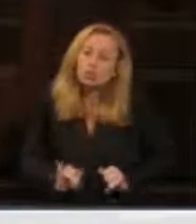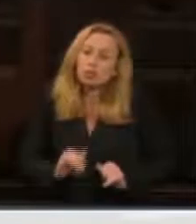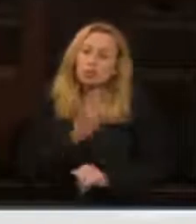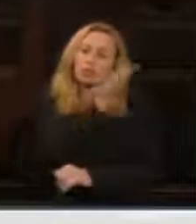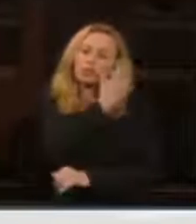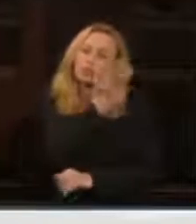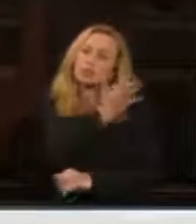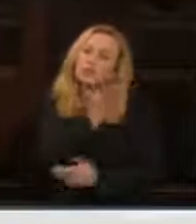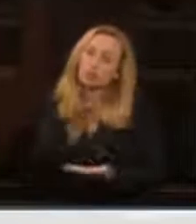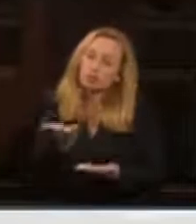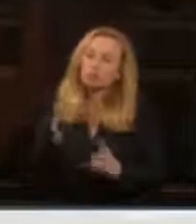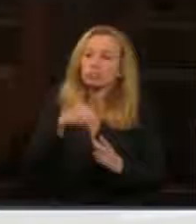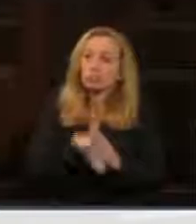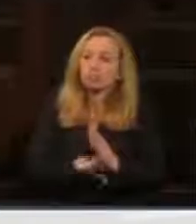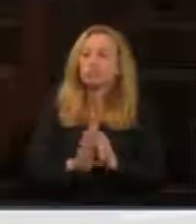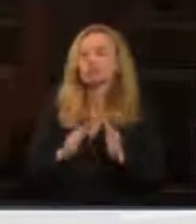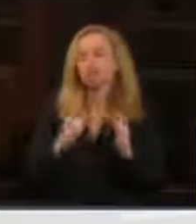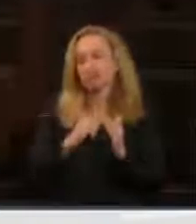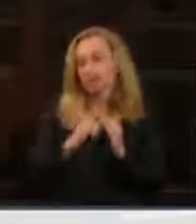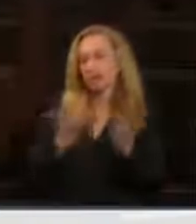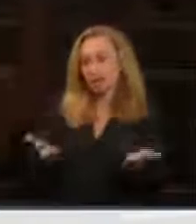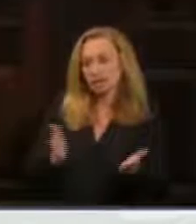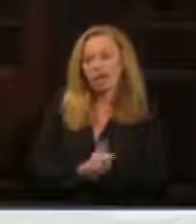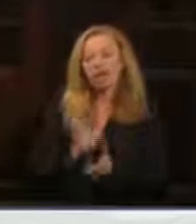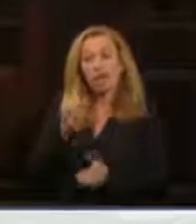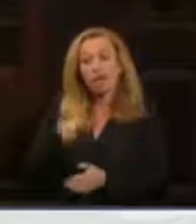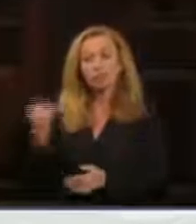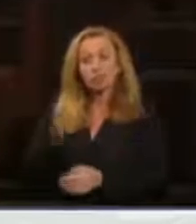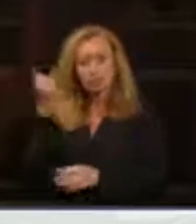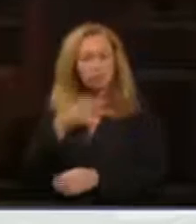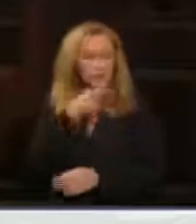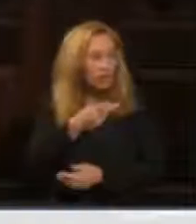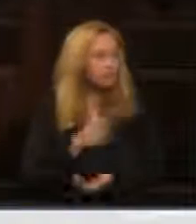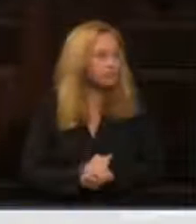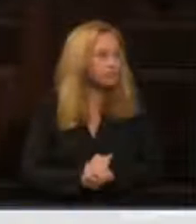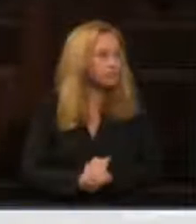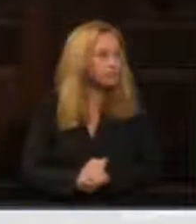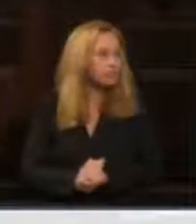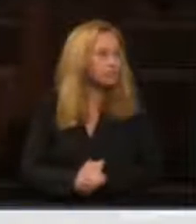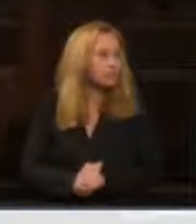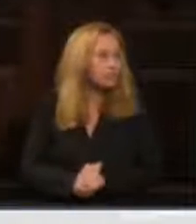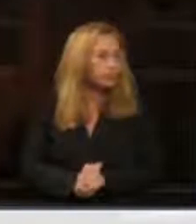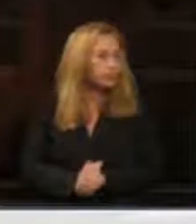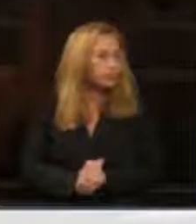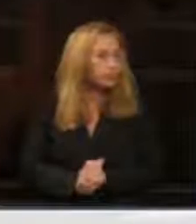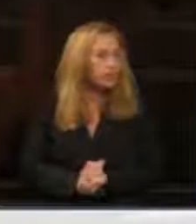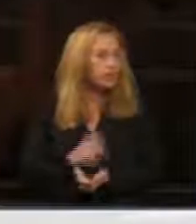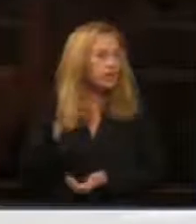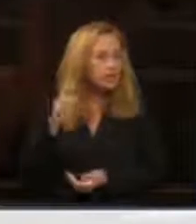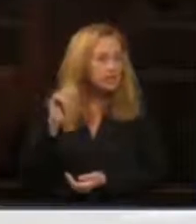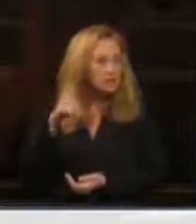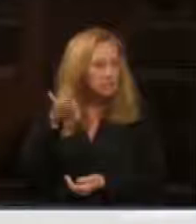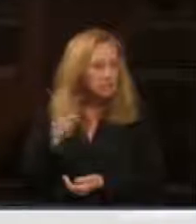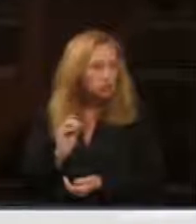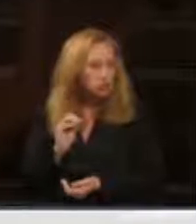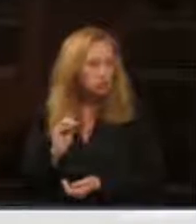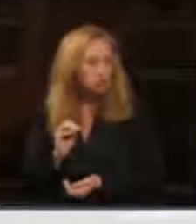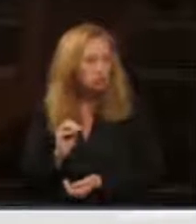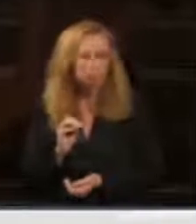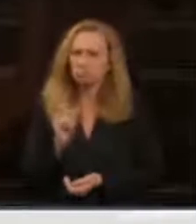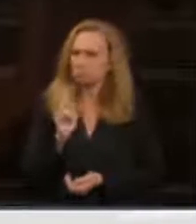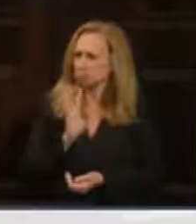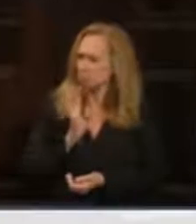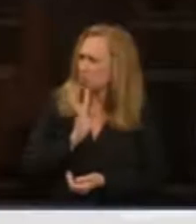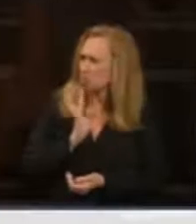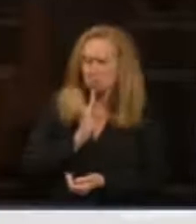não se limita a essa casa. É importante que seja dito. Essa situação de racismo e não reconhecer numa